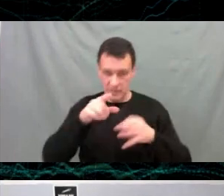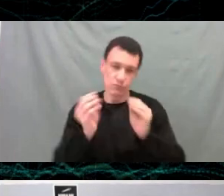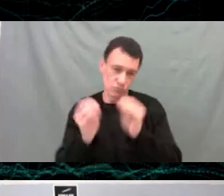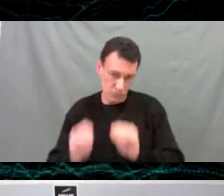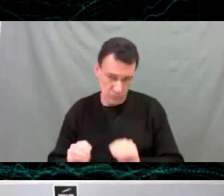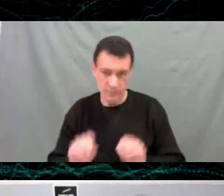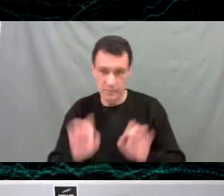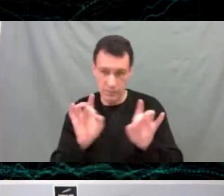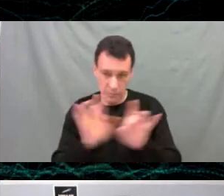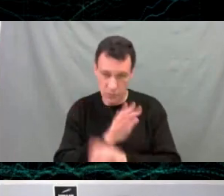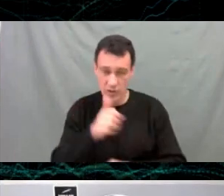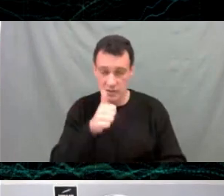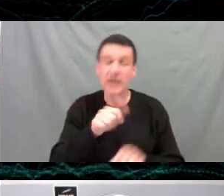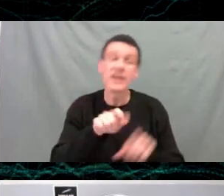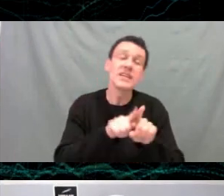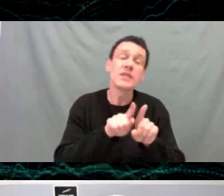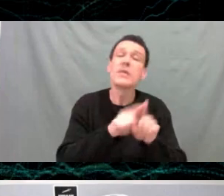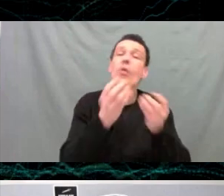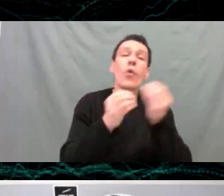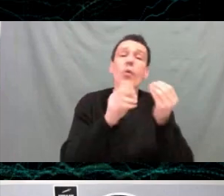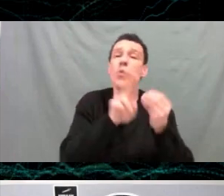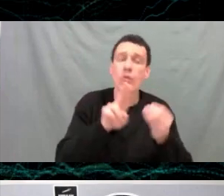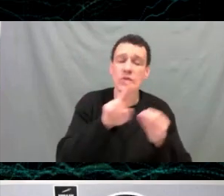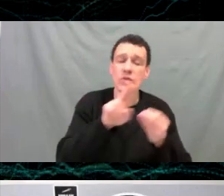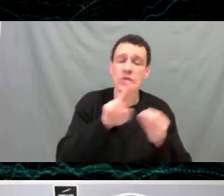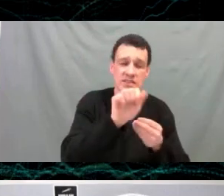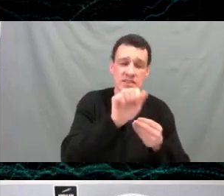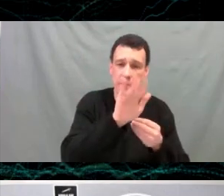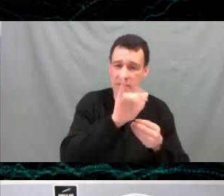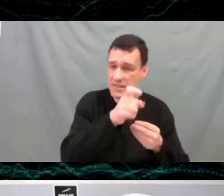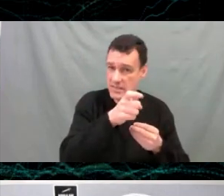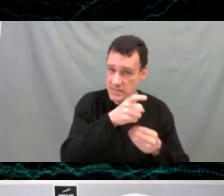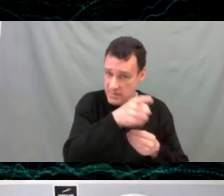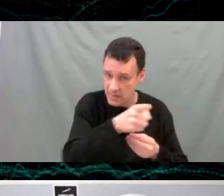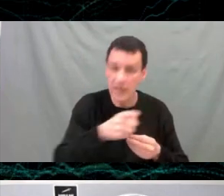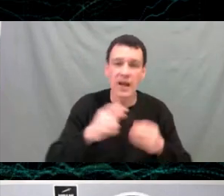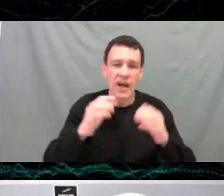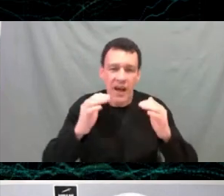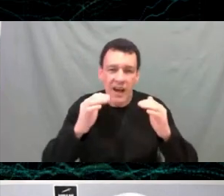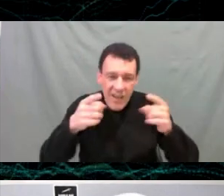como ZABBIC Servers Not Running, que também é outra mensagem muito comum, e